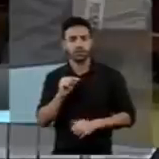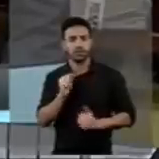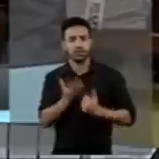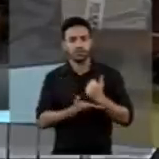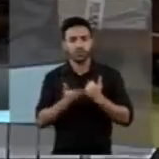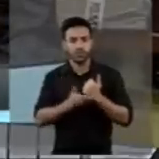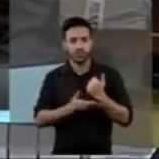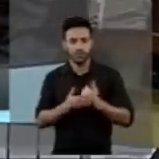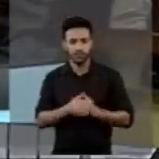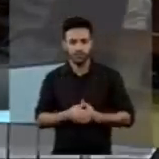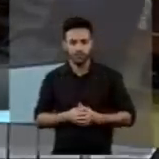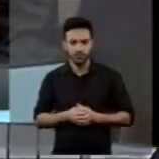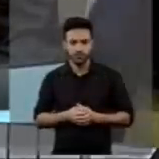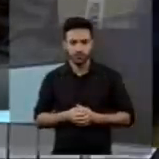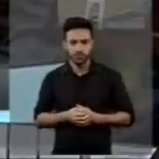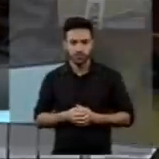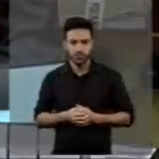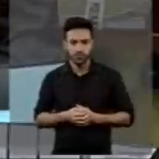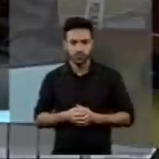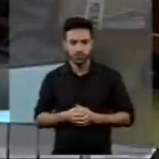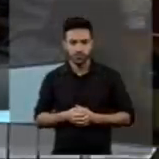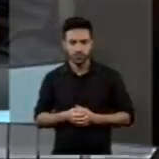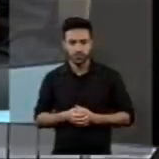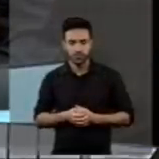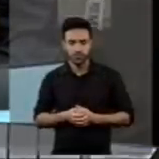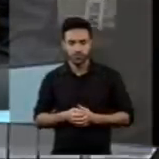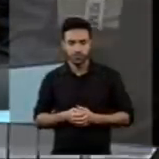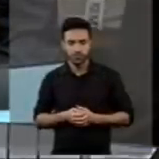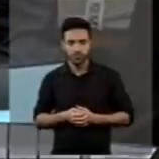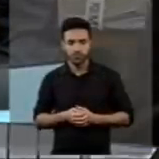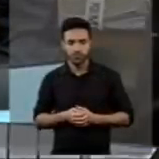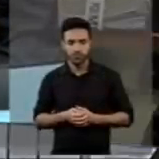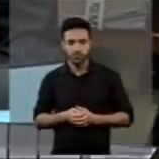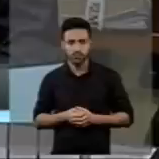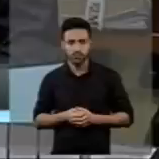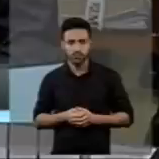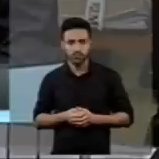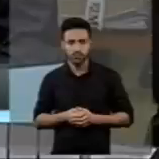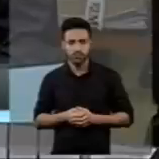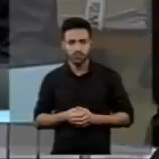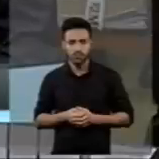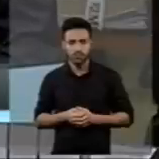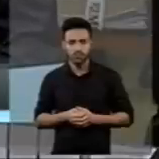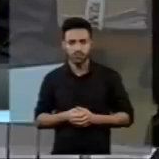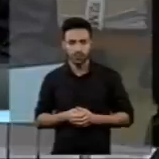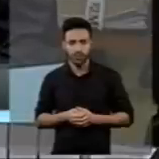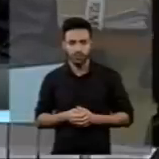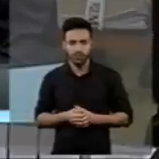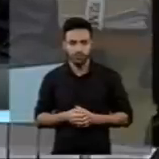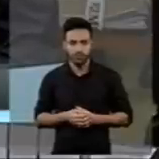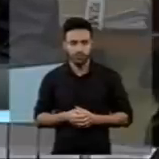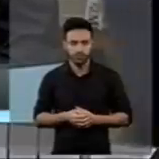fundamentais. Sem se falar também na circunstância de que essa